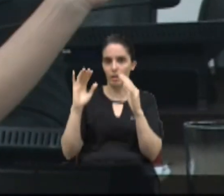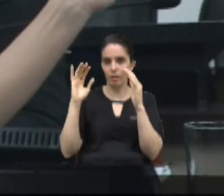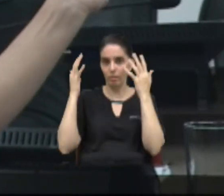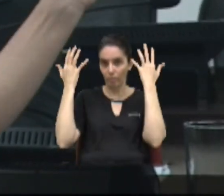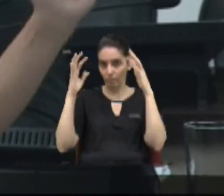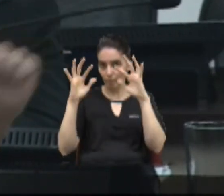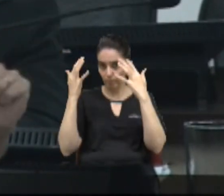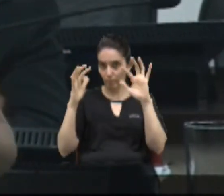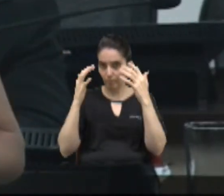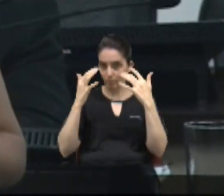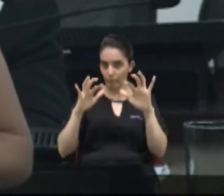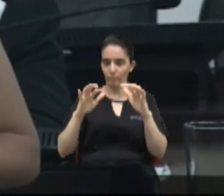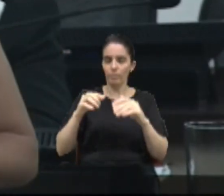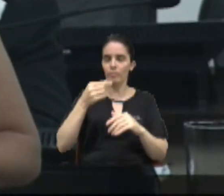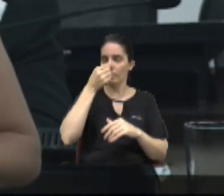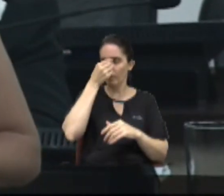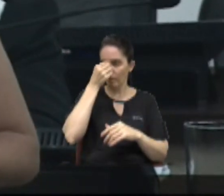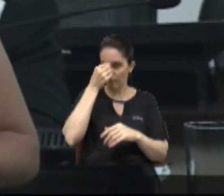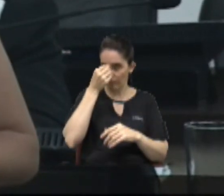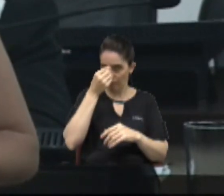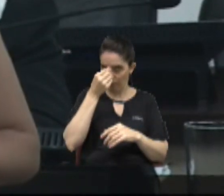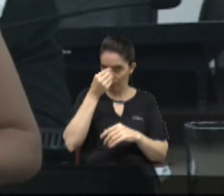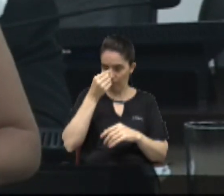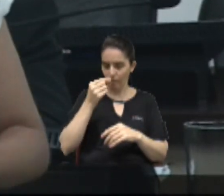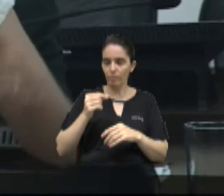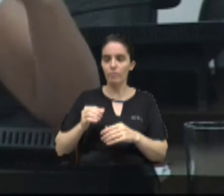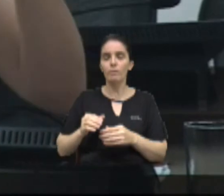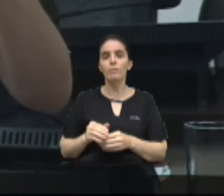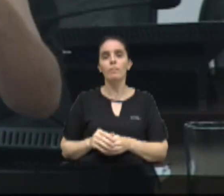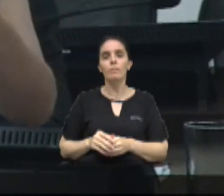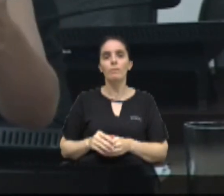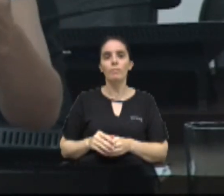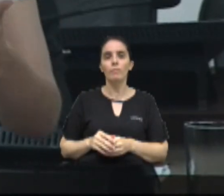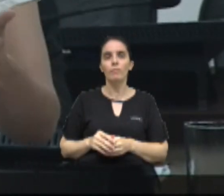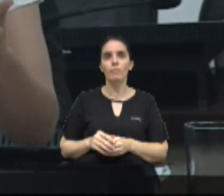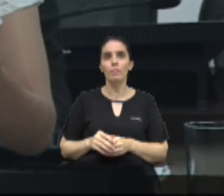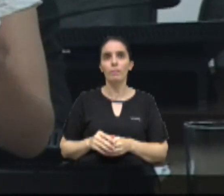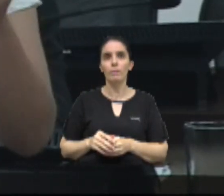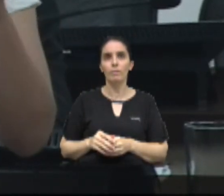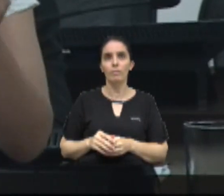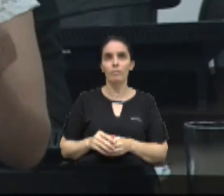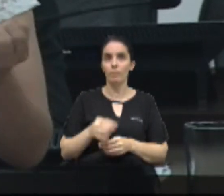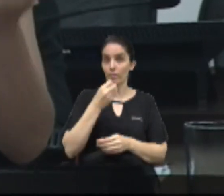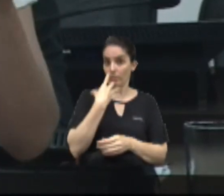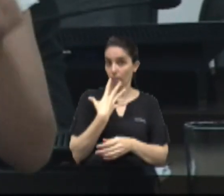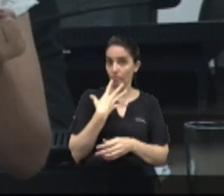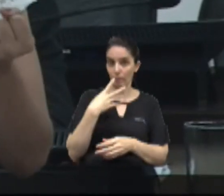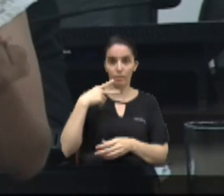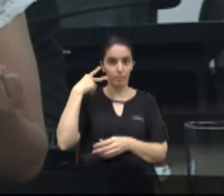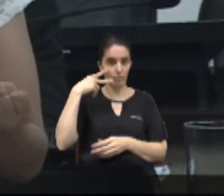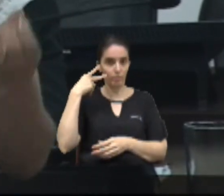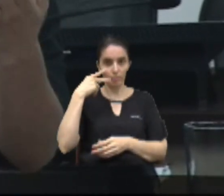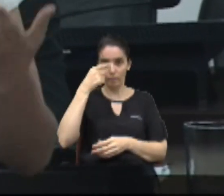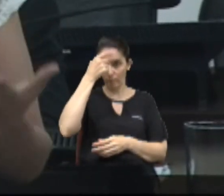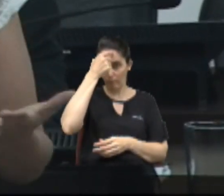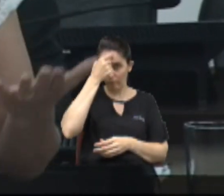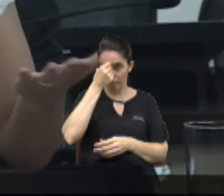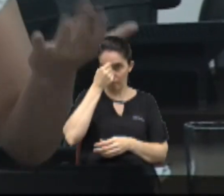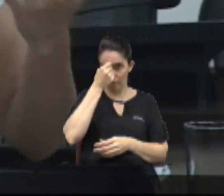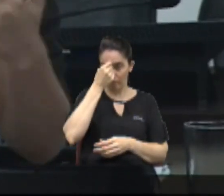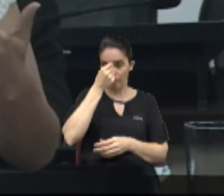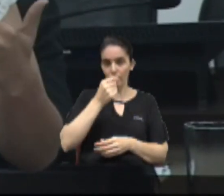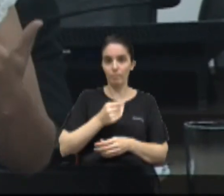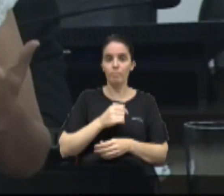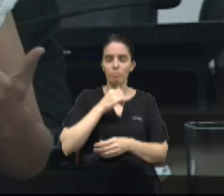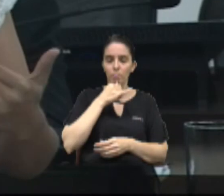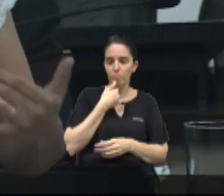o vereador Jorge de Freitas pela iniciativa da Frente Parlamentar. É louvável o ato do vereador Dr. Rafael Camargo, uma pena que na